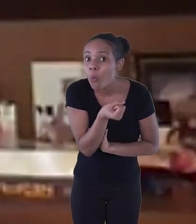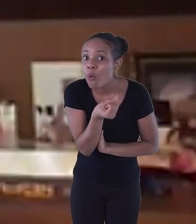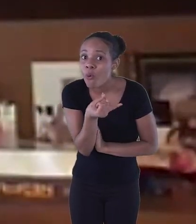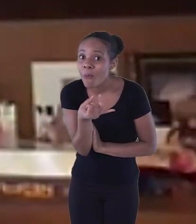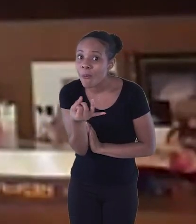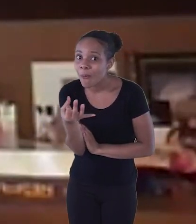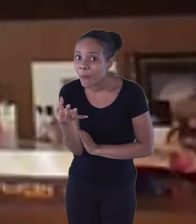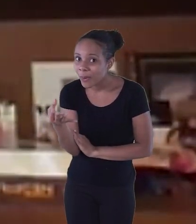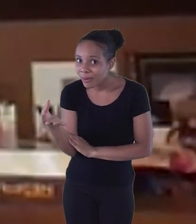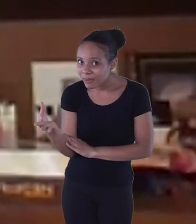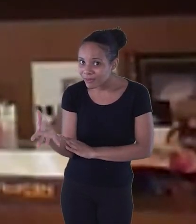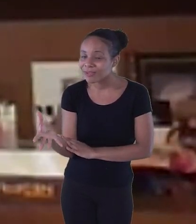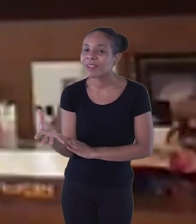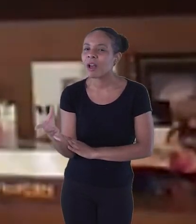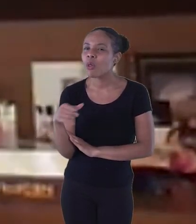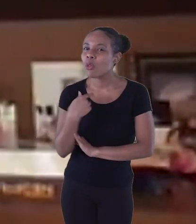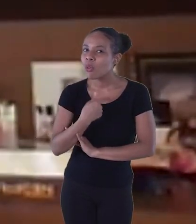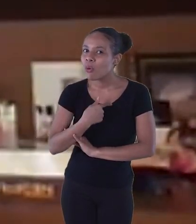estamos falando de